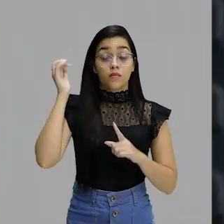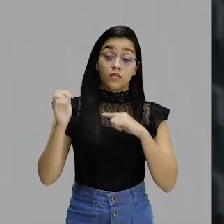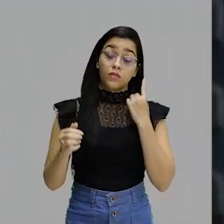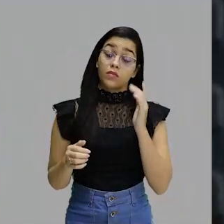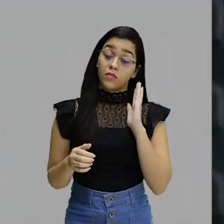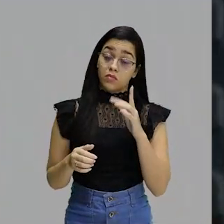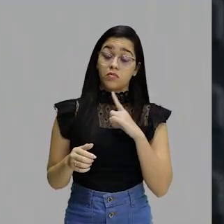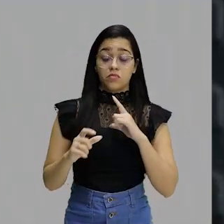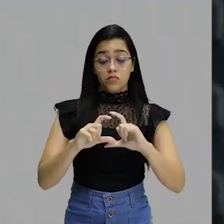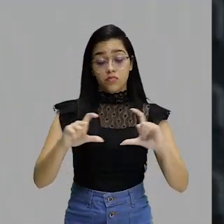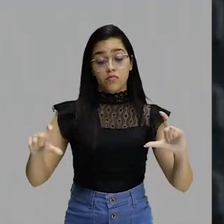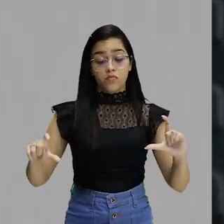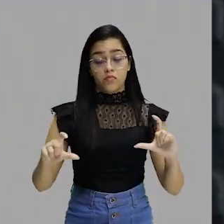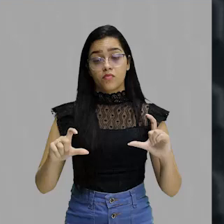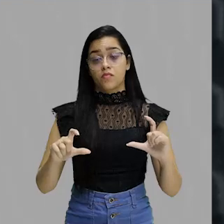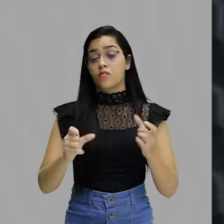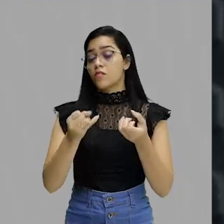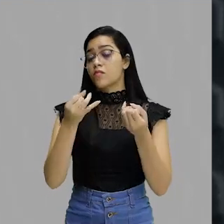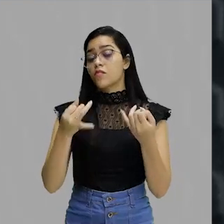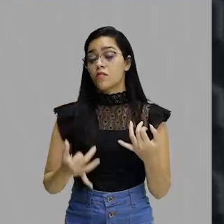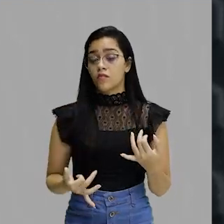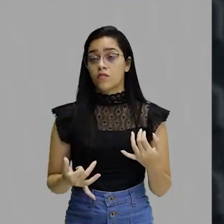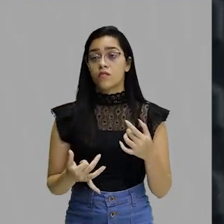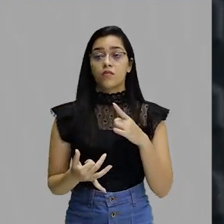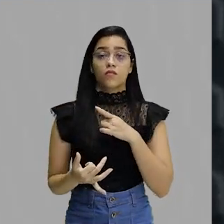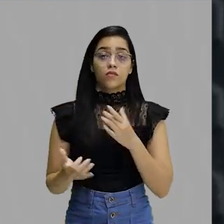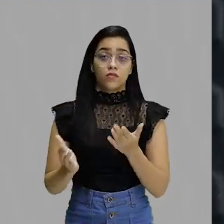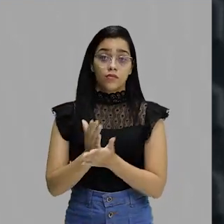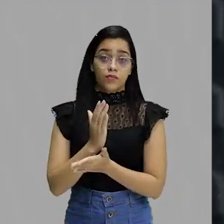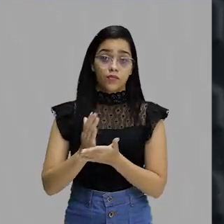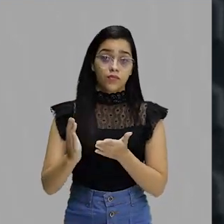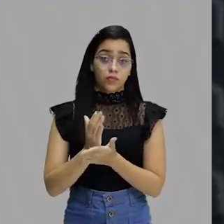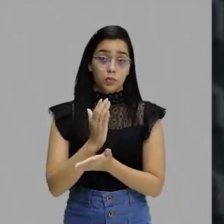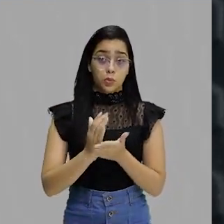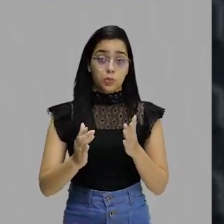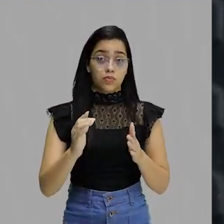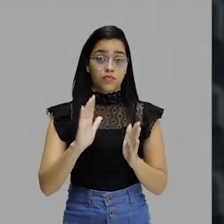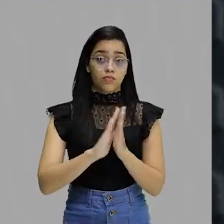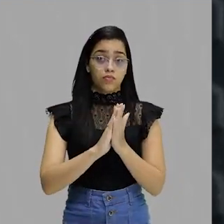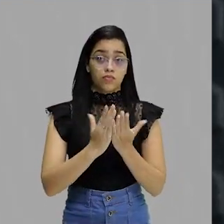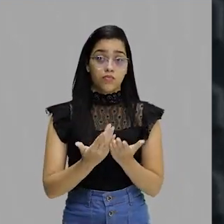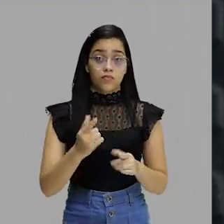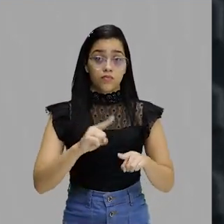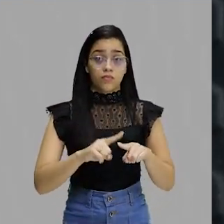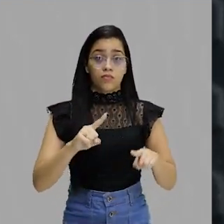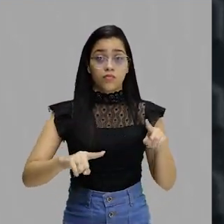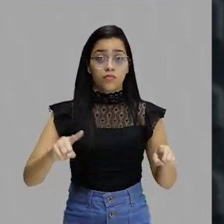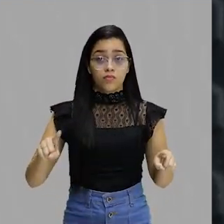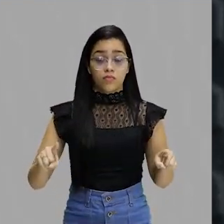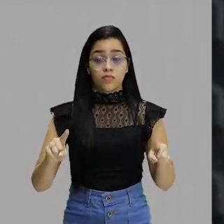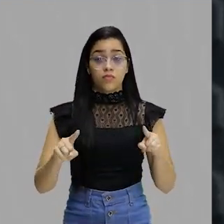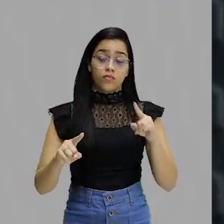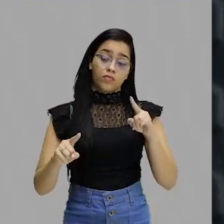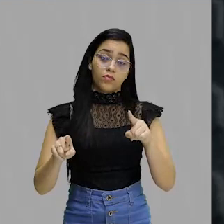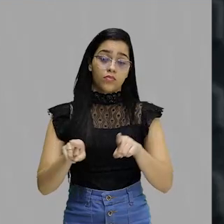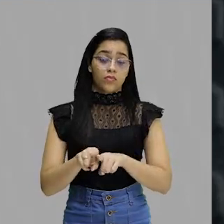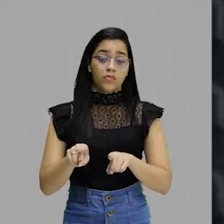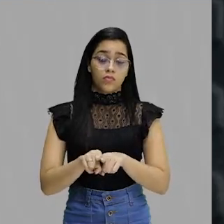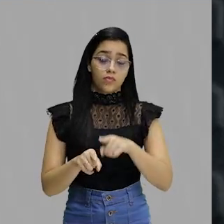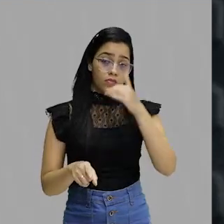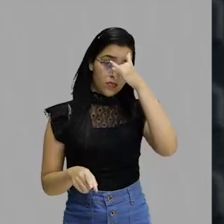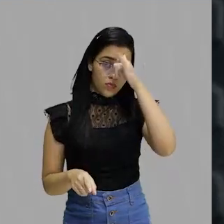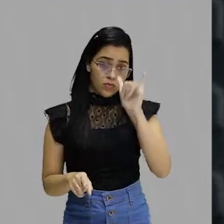aqui um breve relato de alguns materiais que evitam